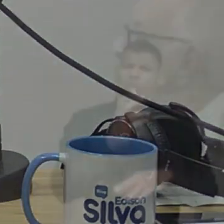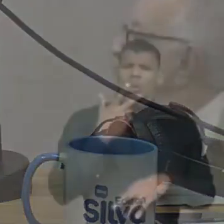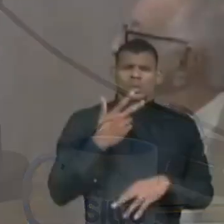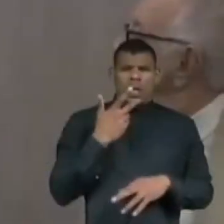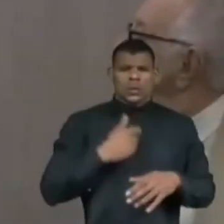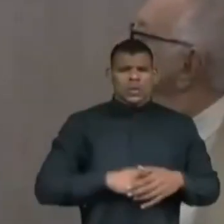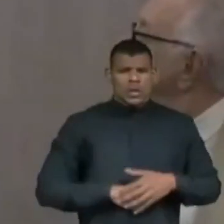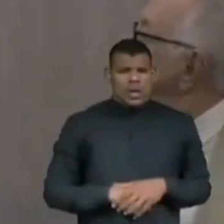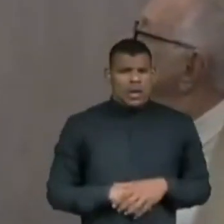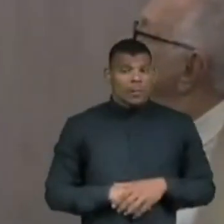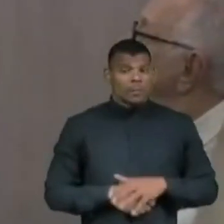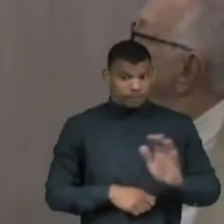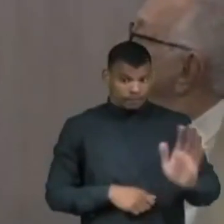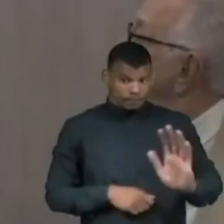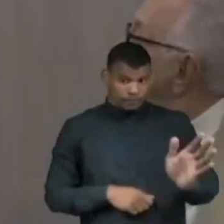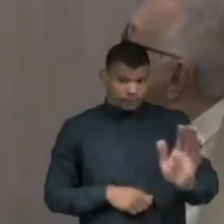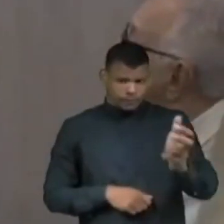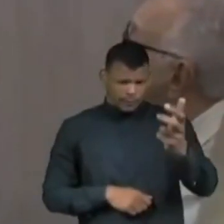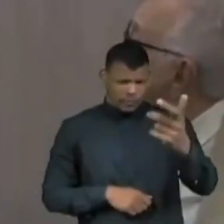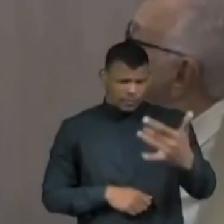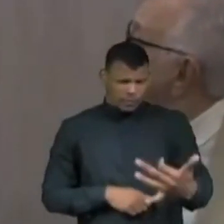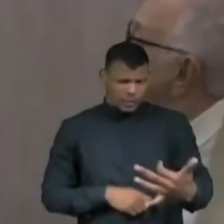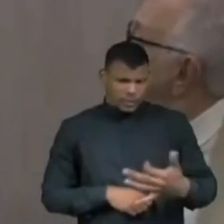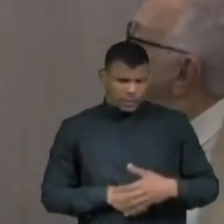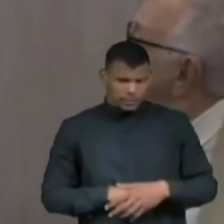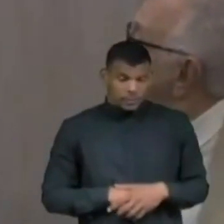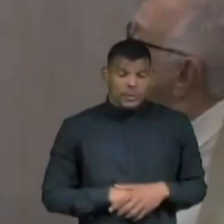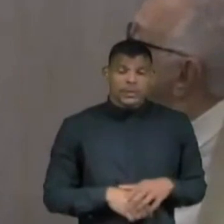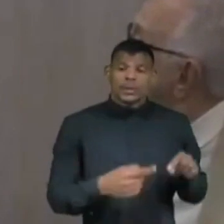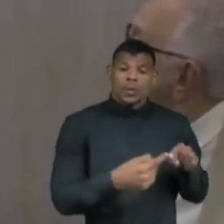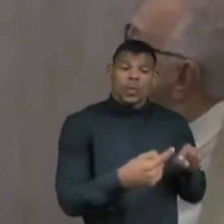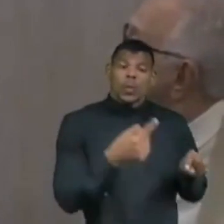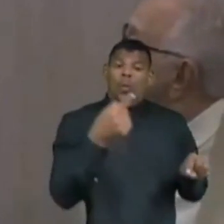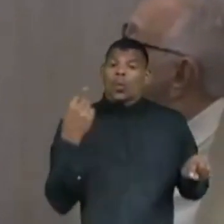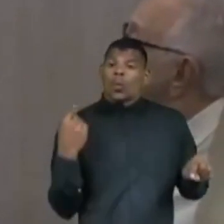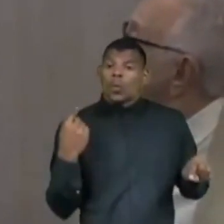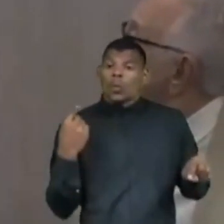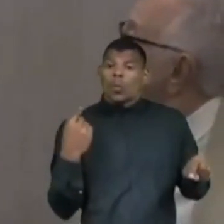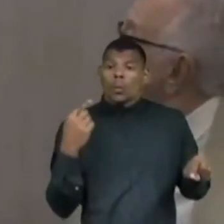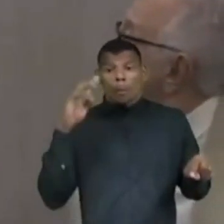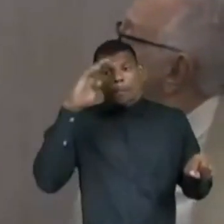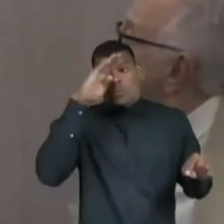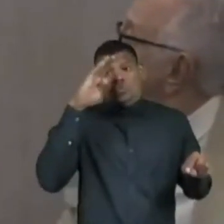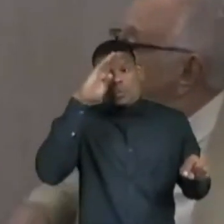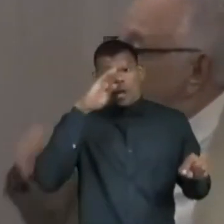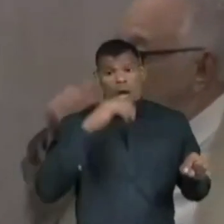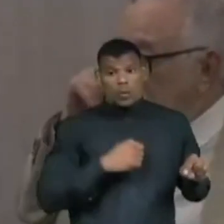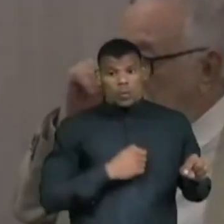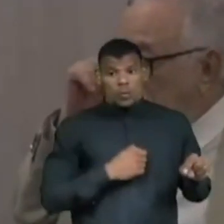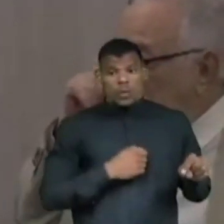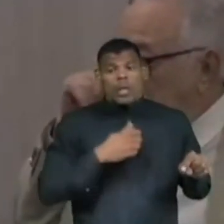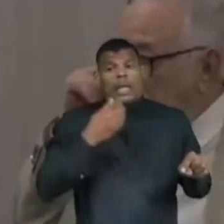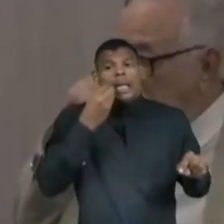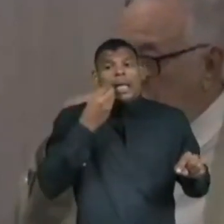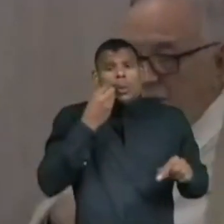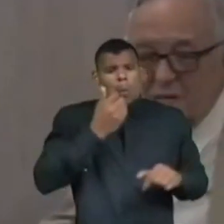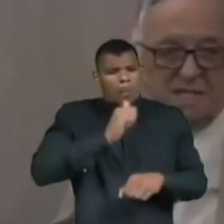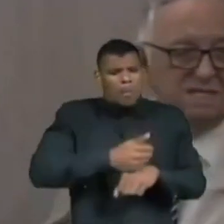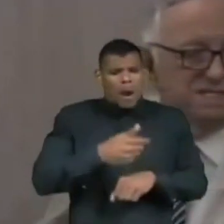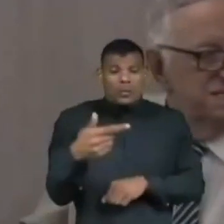momentos. O governo federal anterior, buscando desesperadamente a sua reeleição não bem-sucedida,